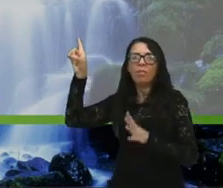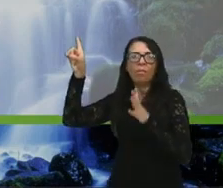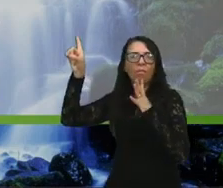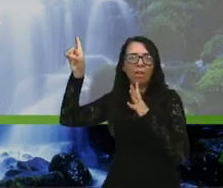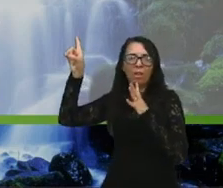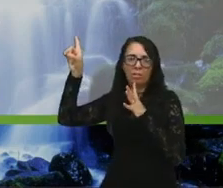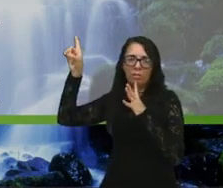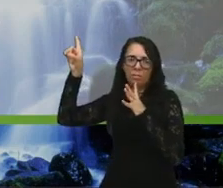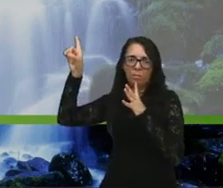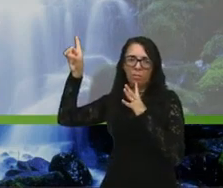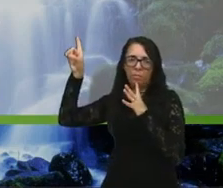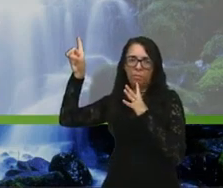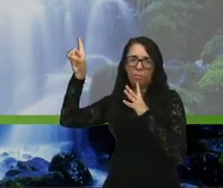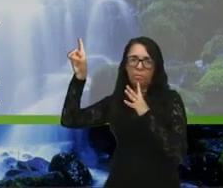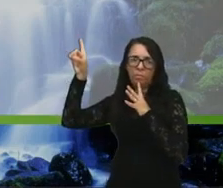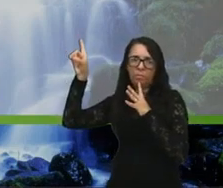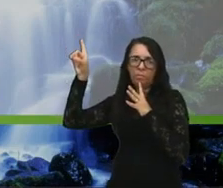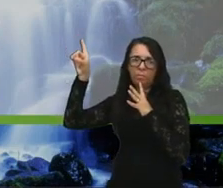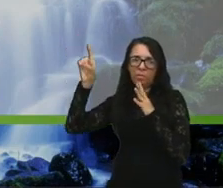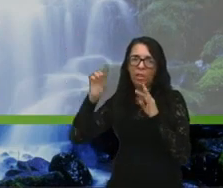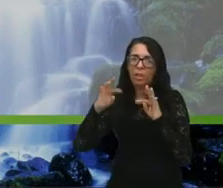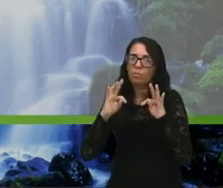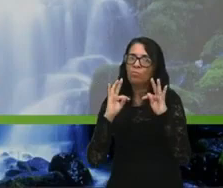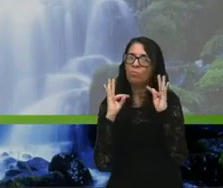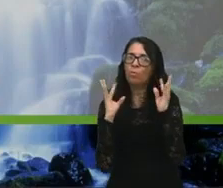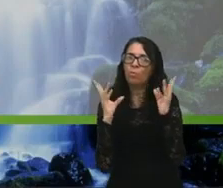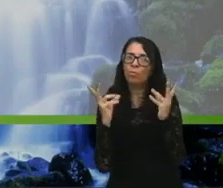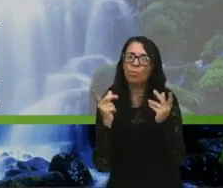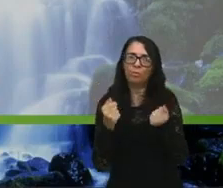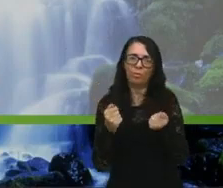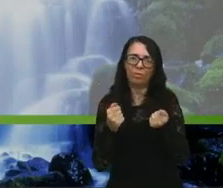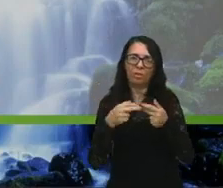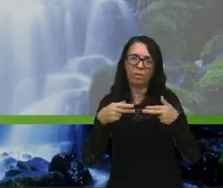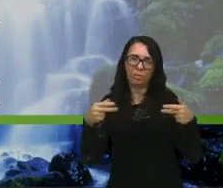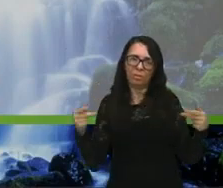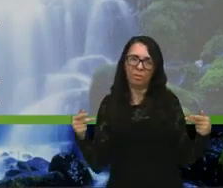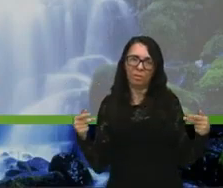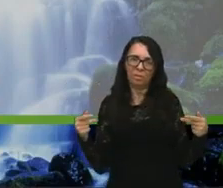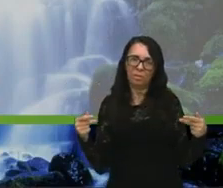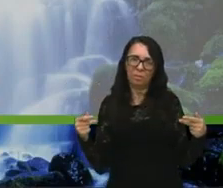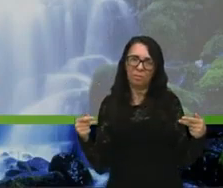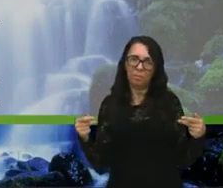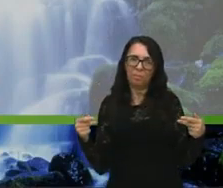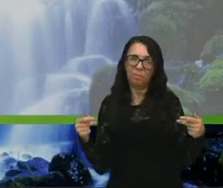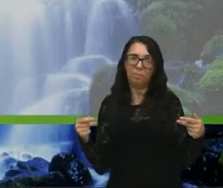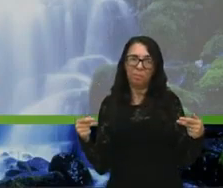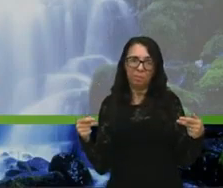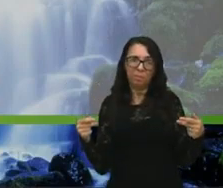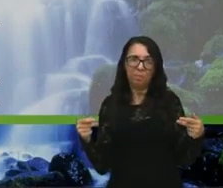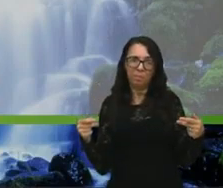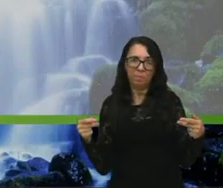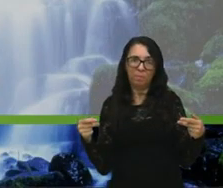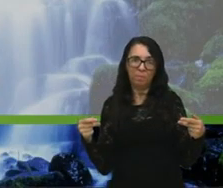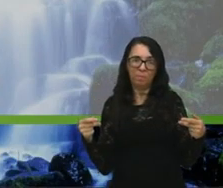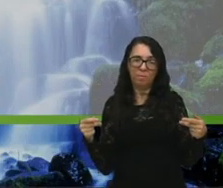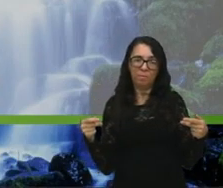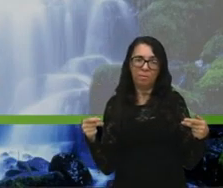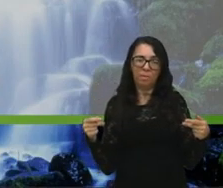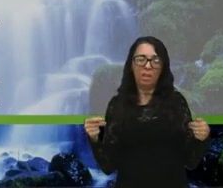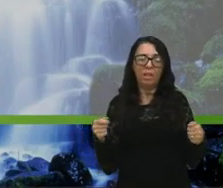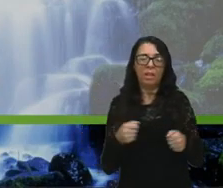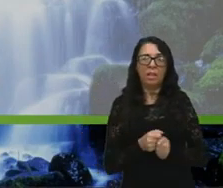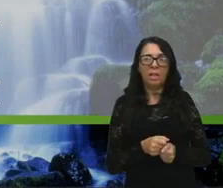vamos lembrar, com Deus não pode brincar. É integridade, é